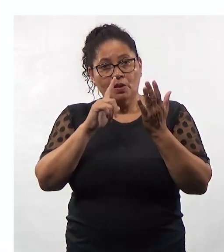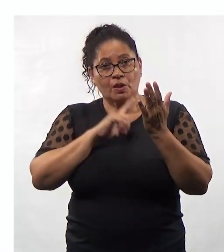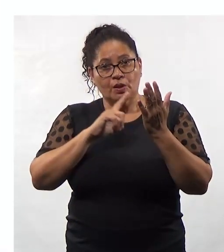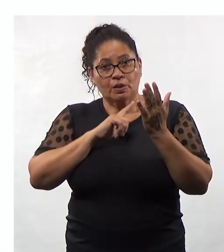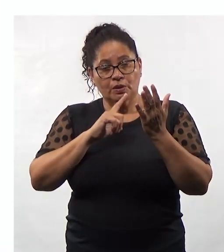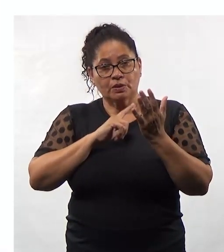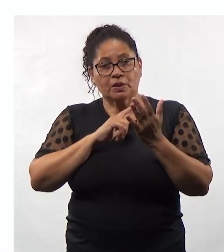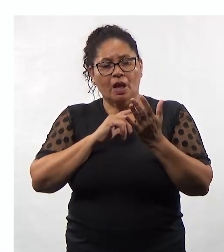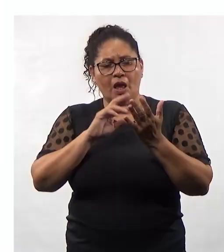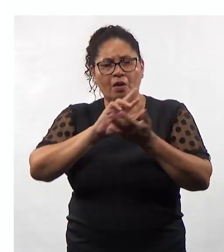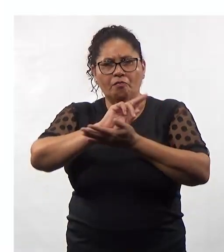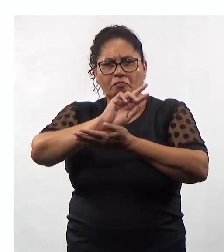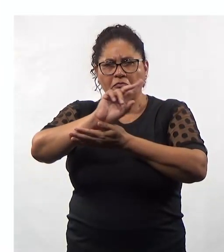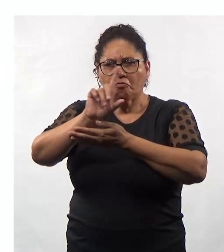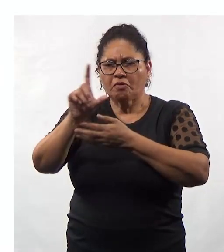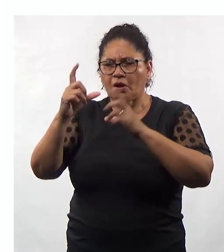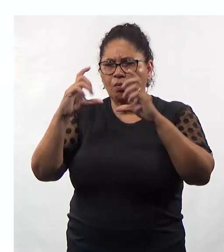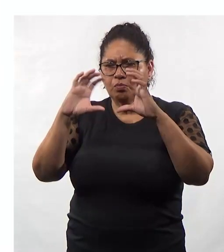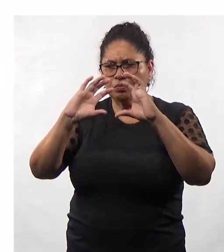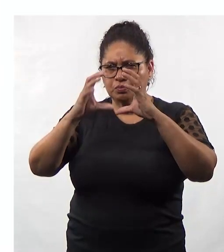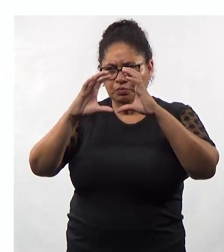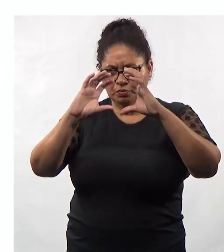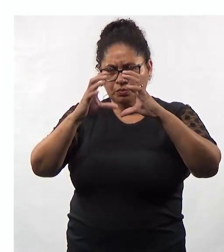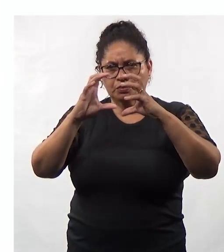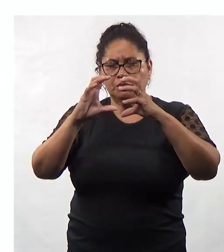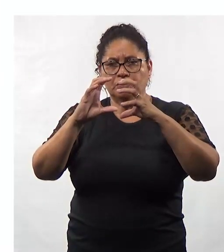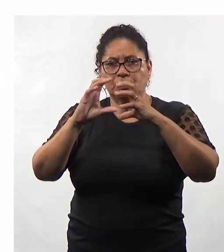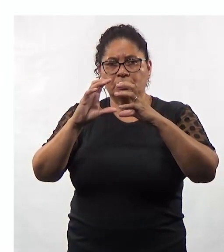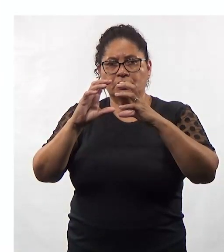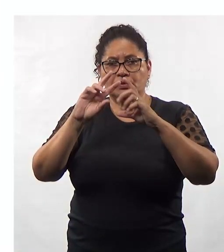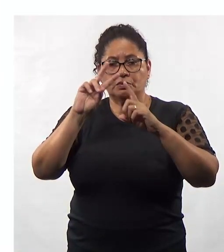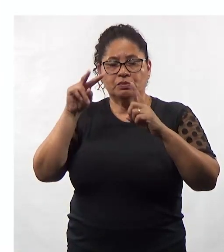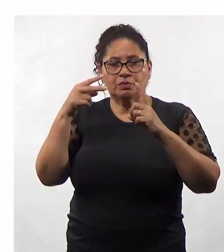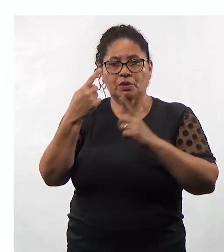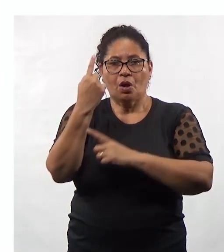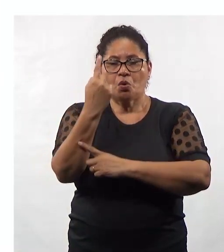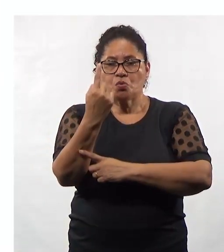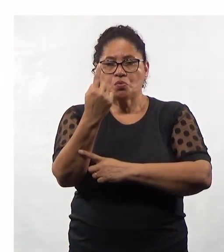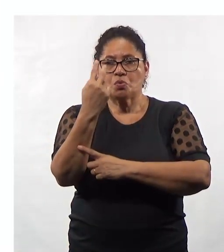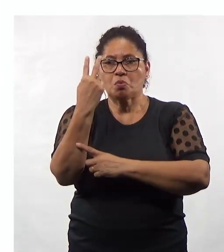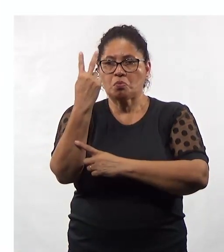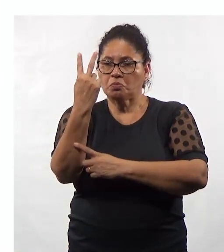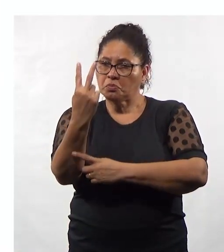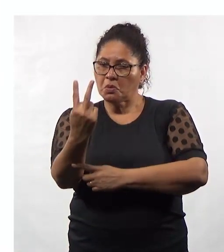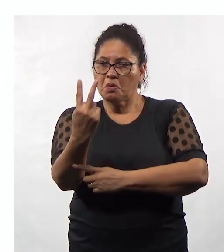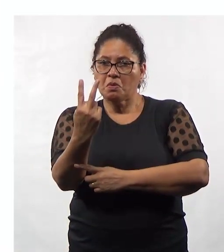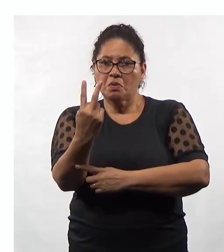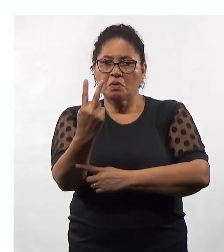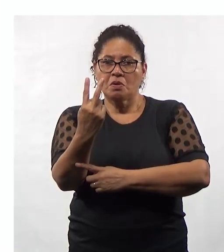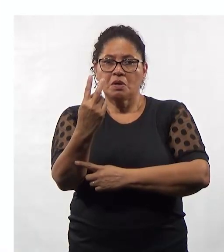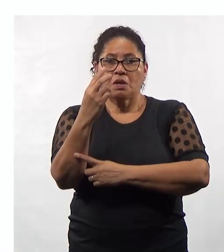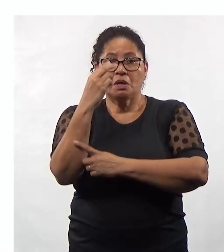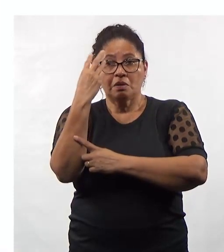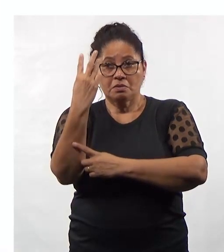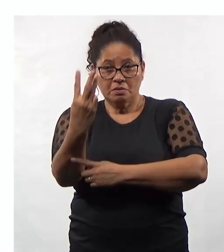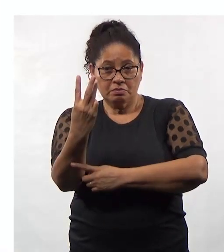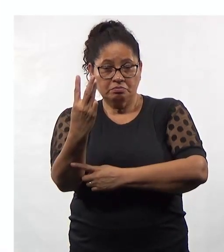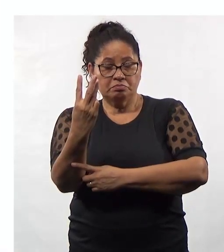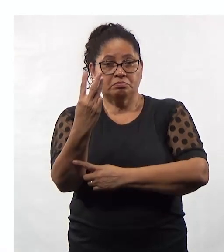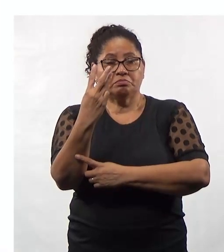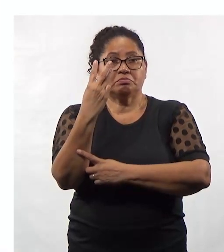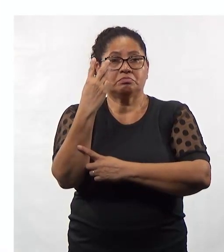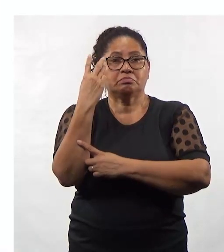aqui várias bolas, né, na perspectiva 1, perspectiva 2,